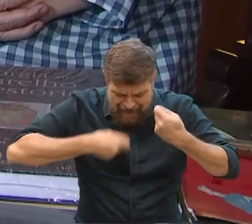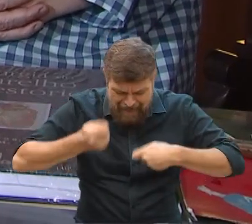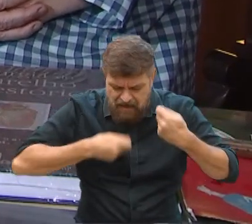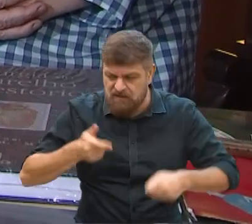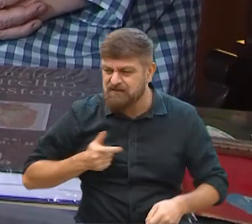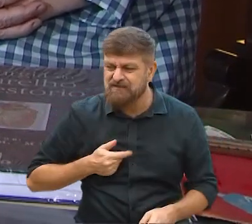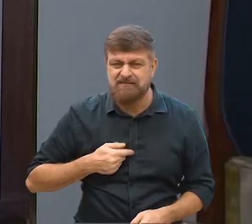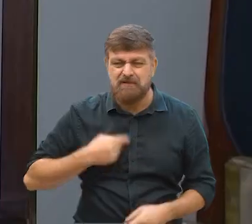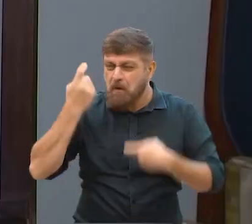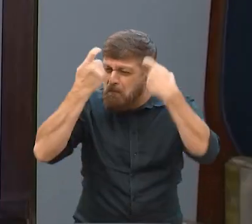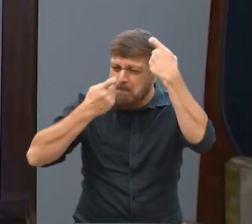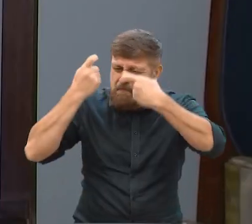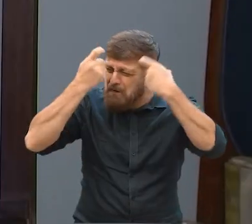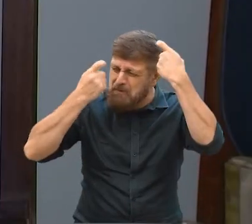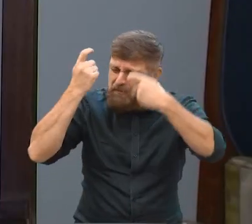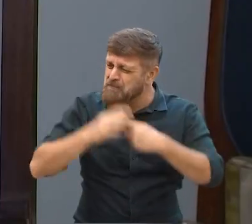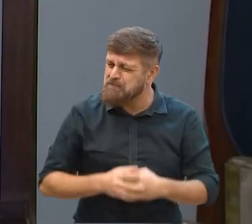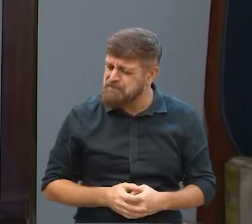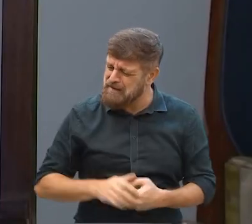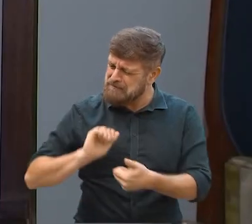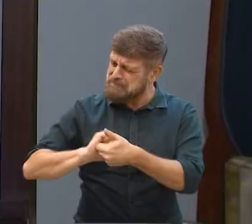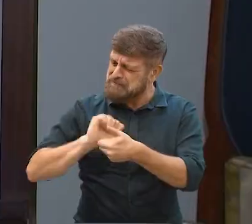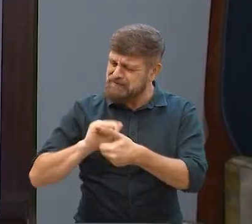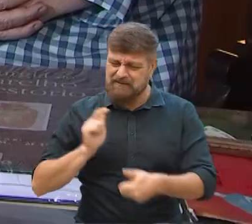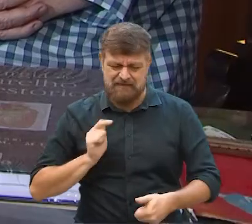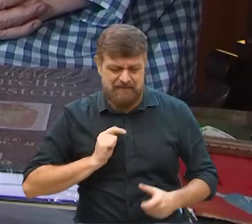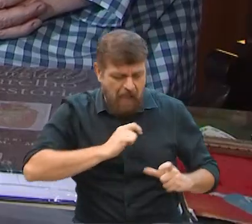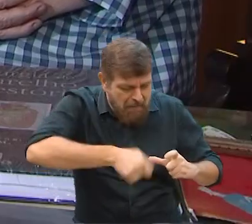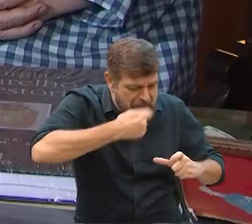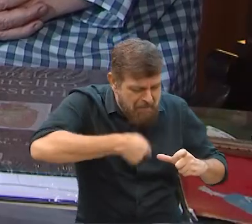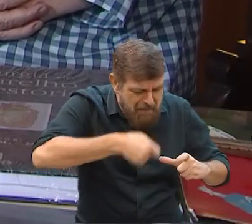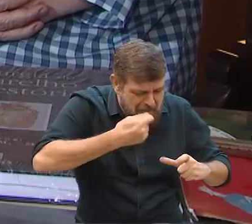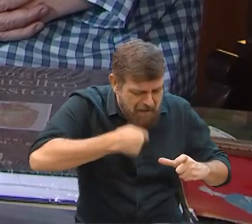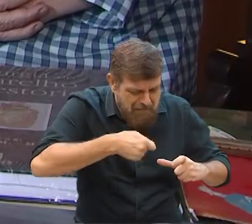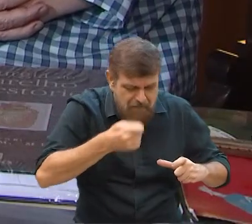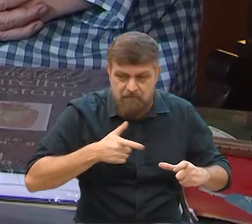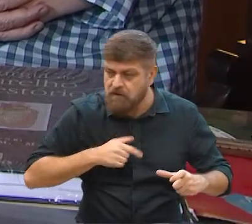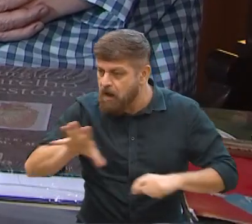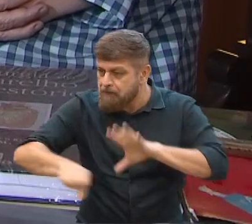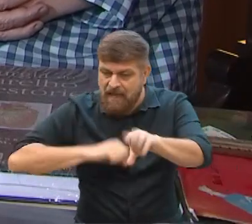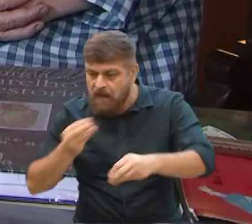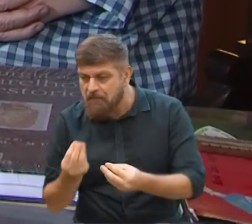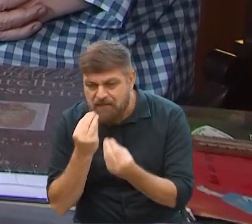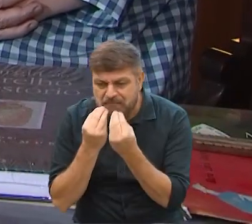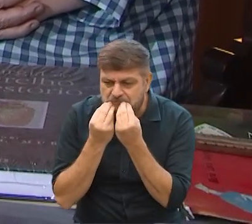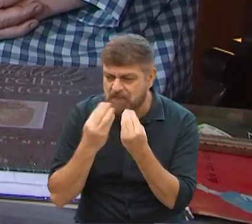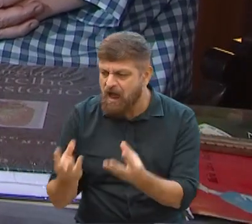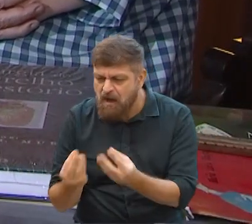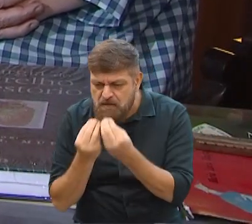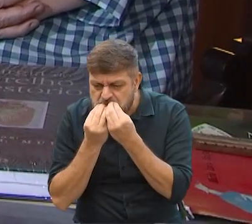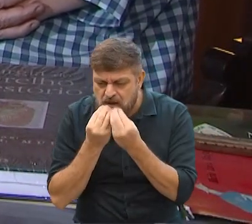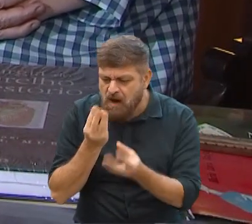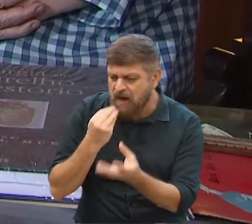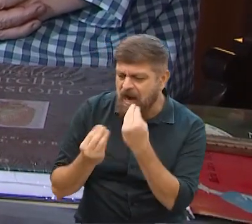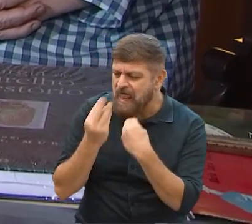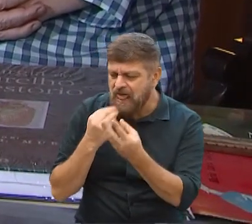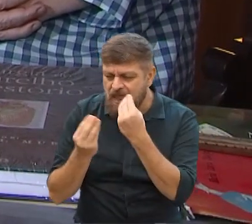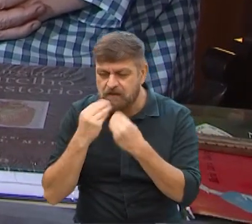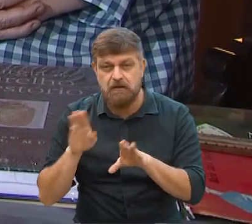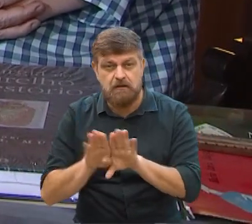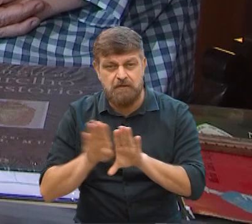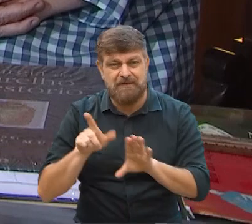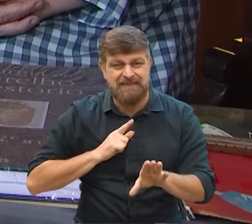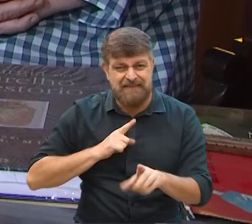uma boa alimentação, com a história do fast food, comidas rápidas, passa, pega, come e já, existe também o problema